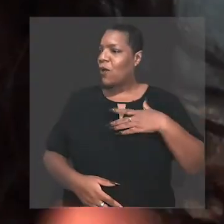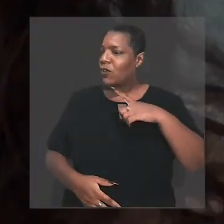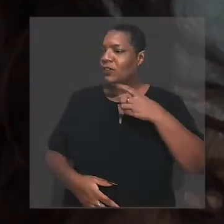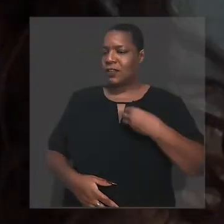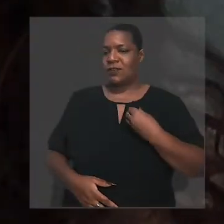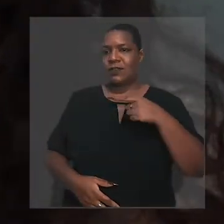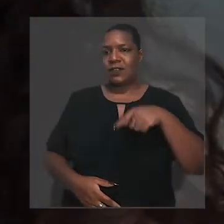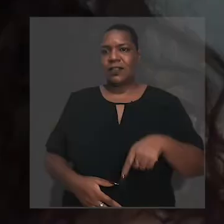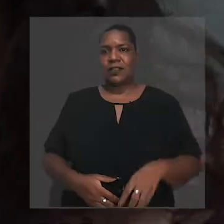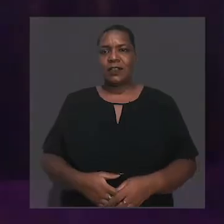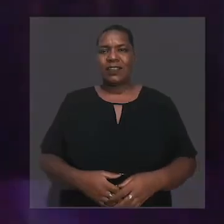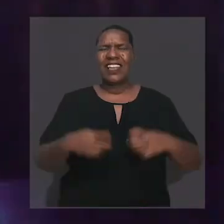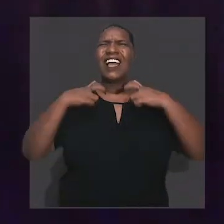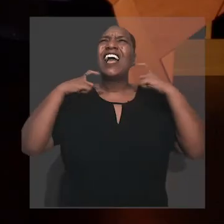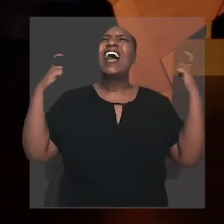Eu gosto de ter você aqui.